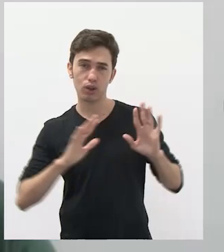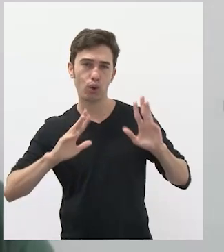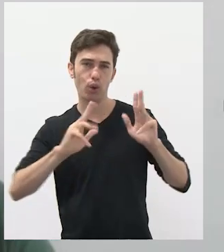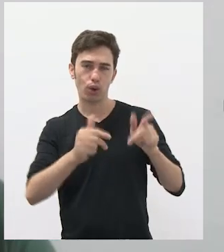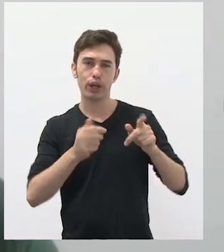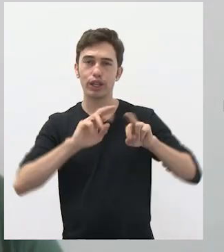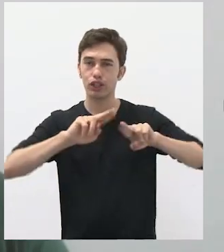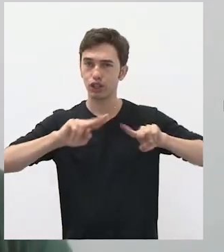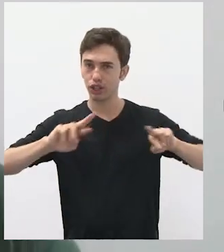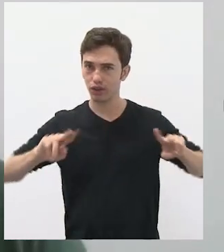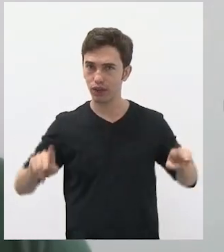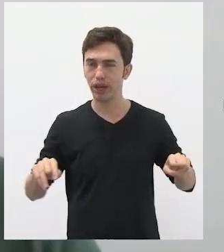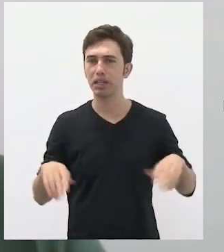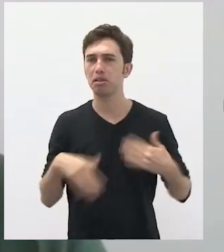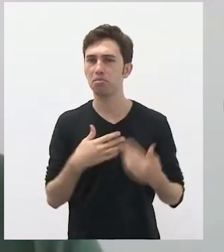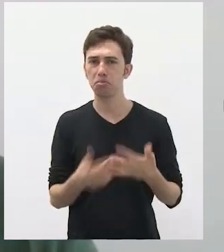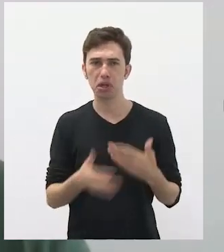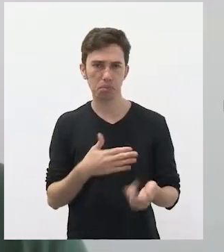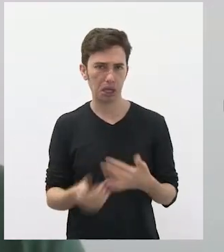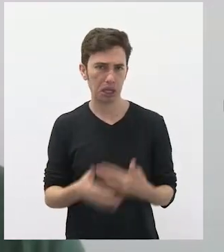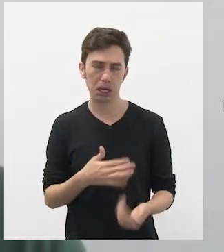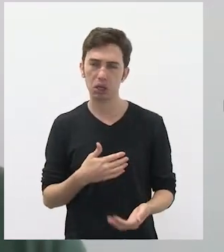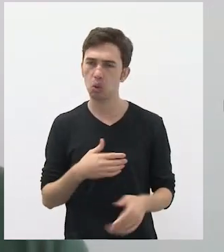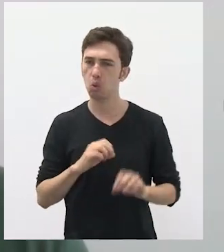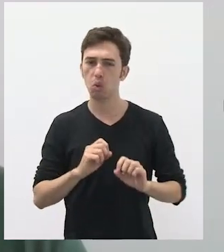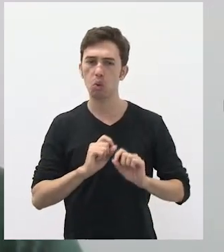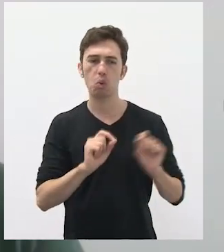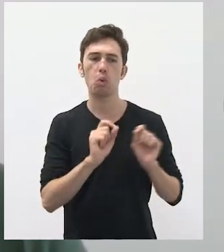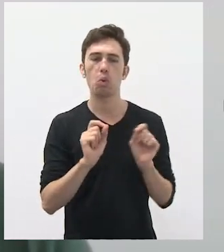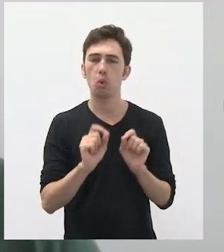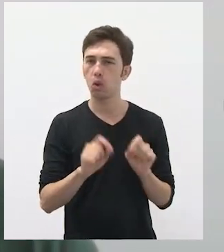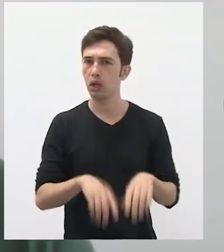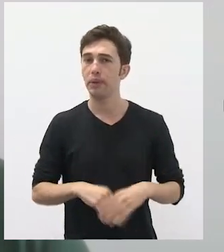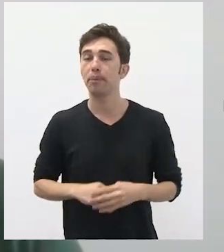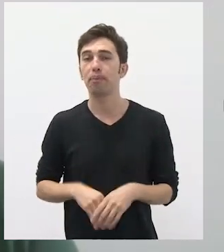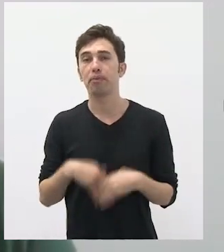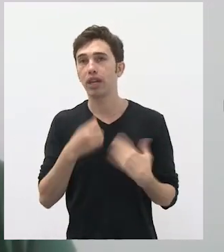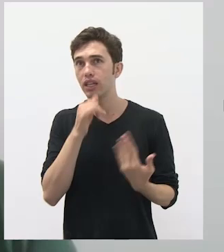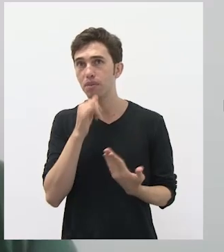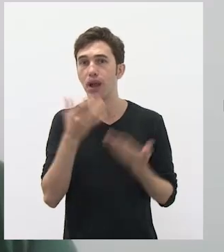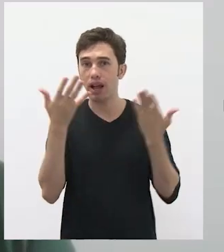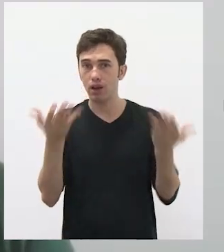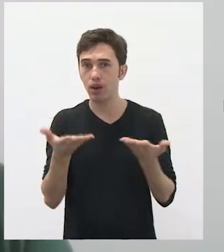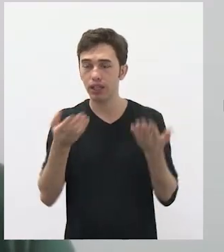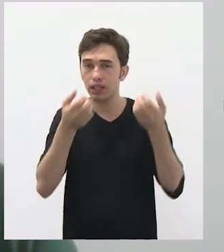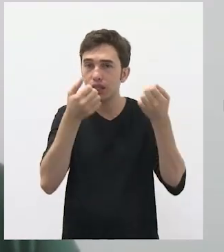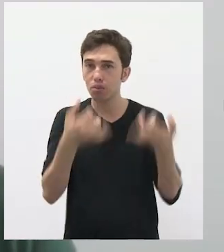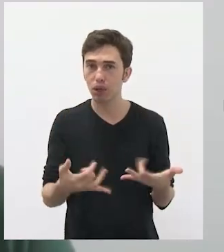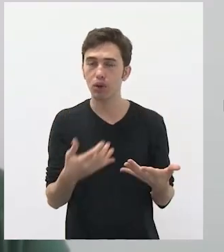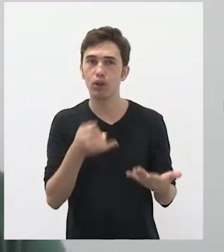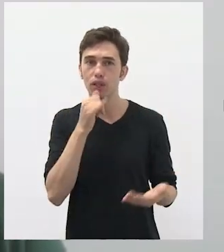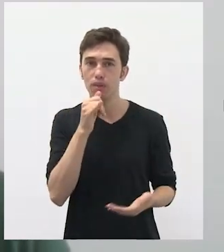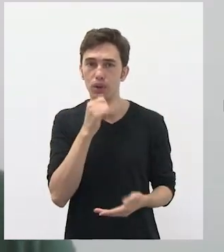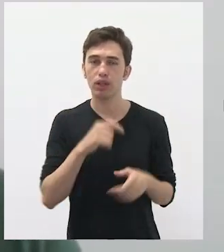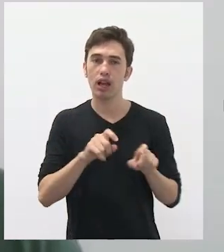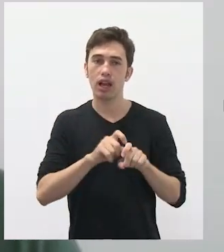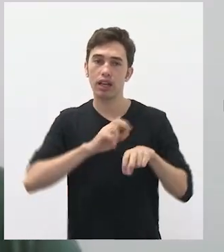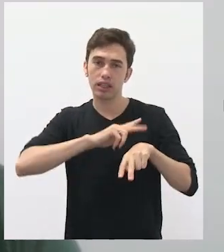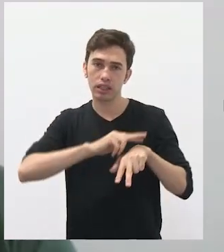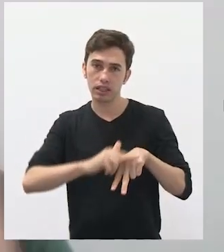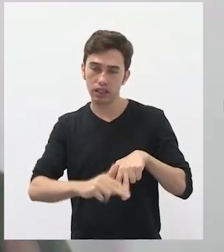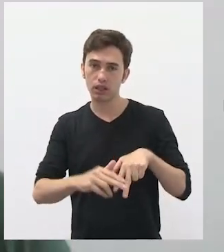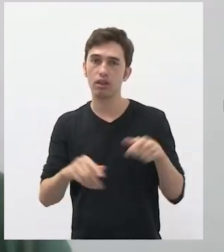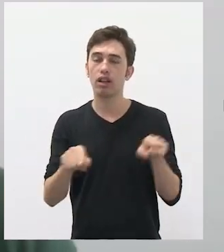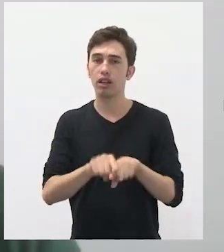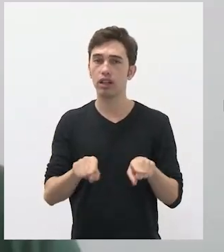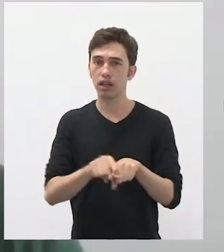diferenças, seja elas quais forem. A gente falou aqui no contexto da diversidade sexual e de gênero e do racismo, mas